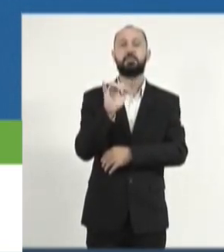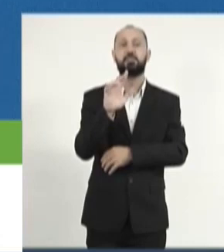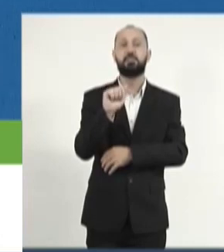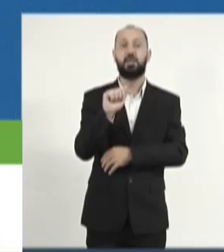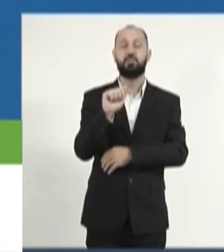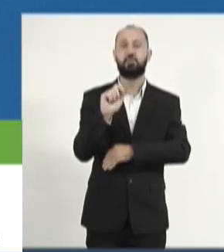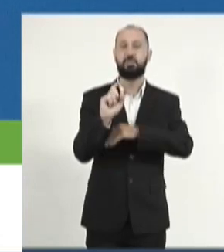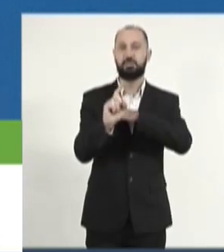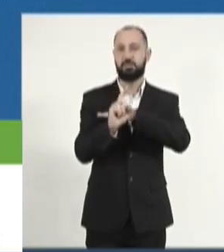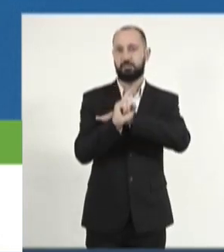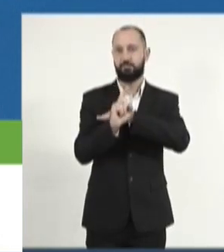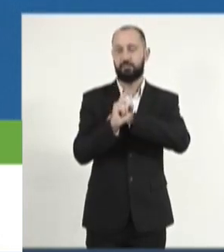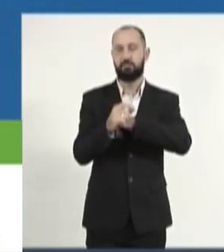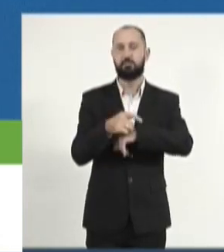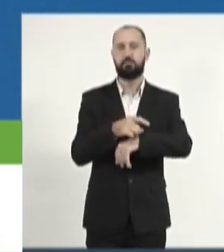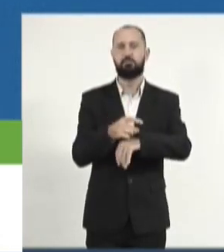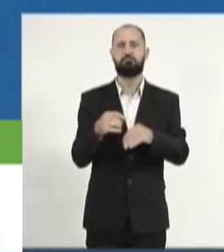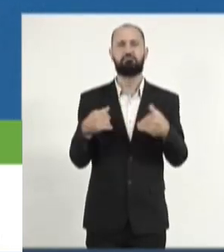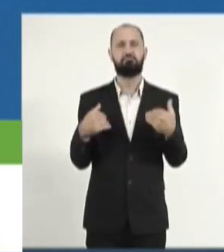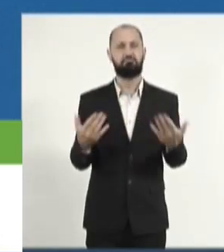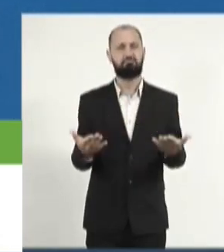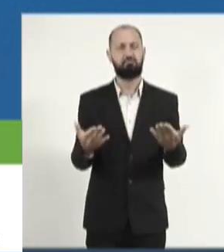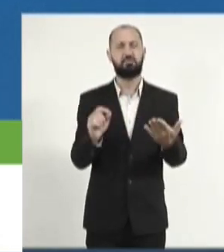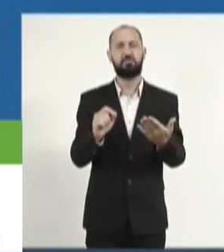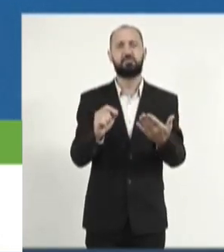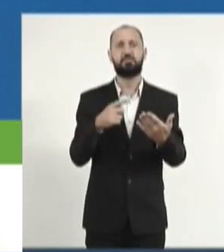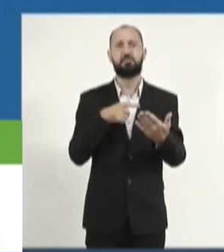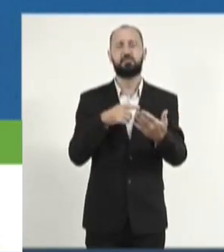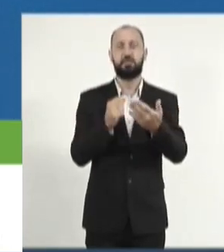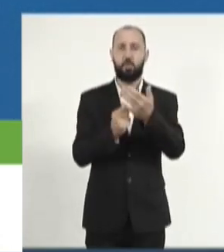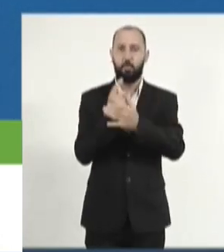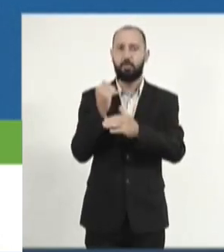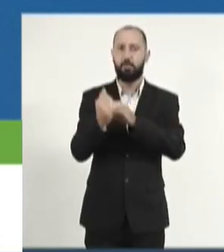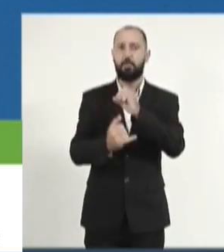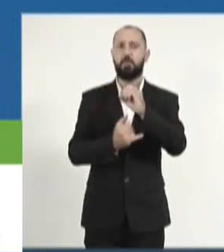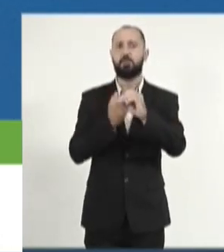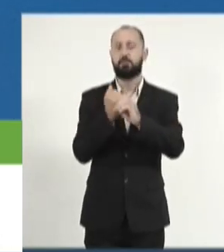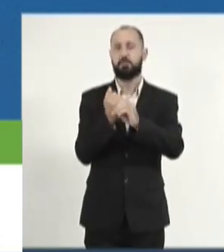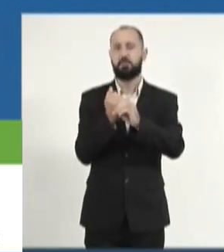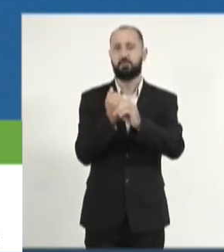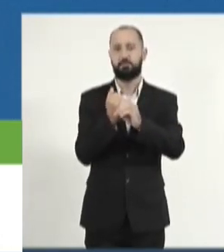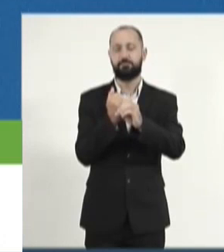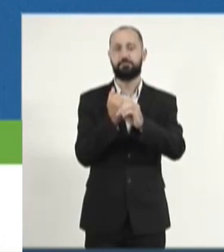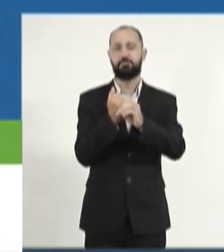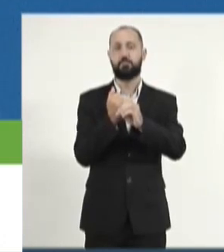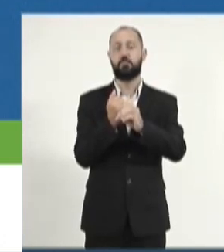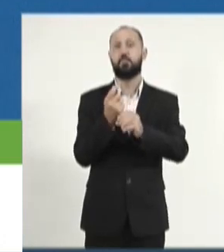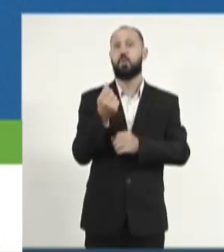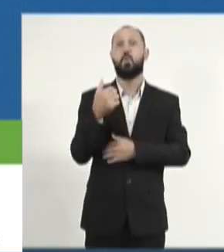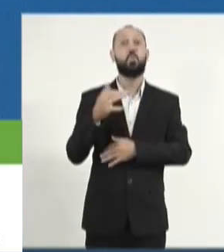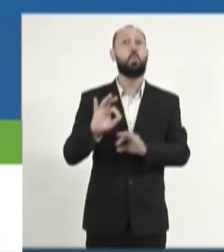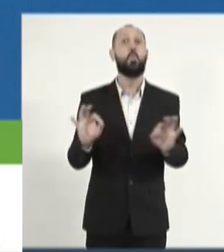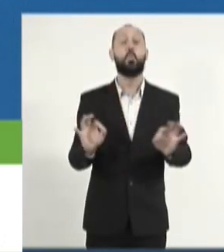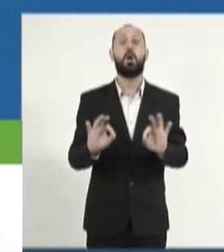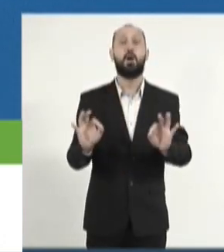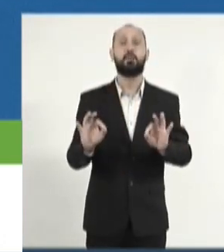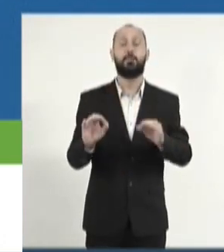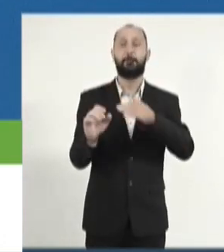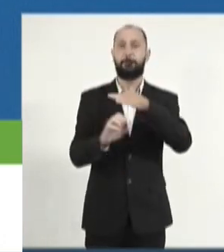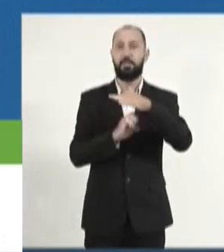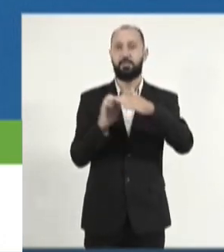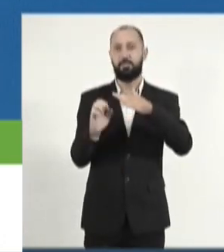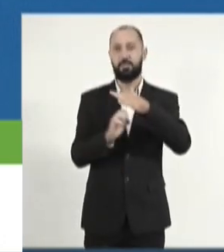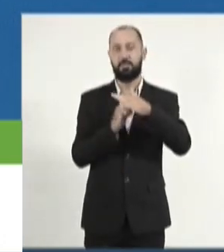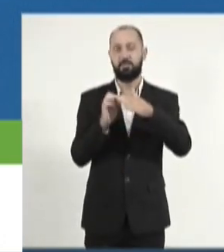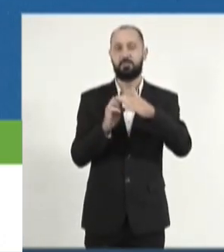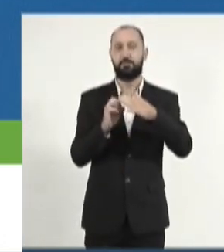de serviço. Ora, se está comprando pela internet, não tem custo nenhum para a empresa